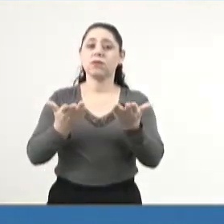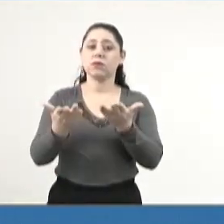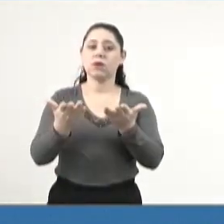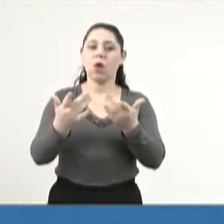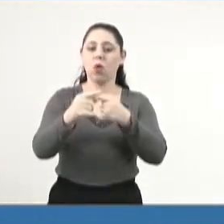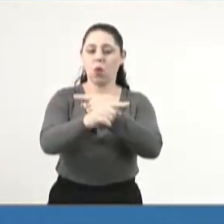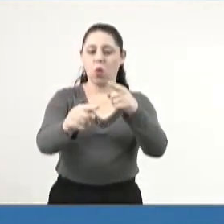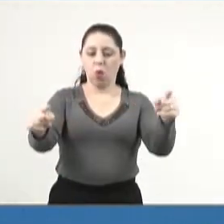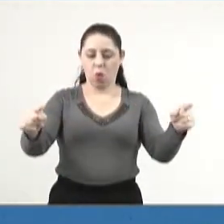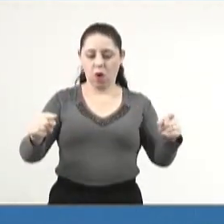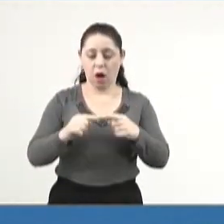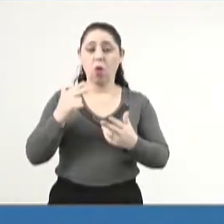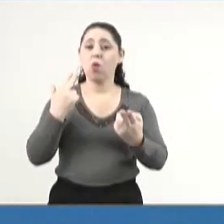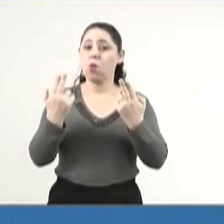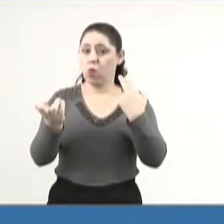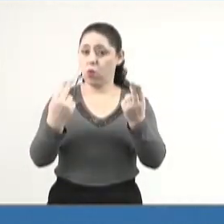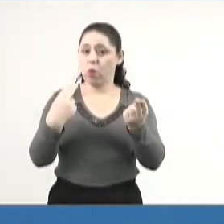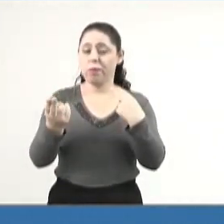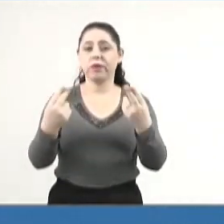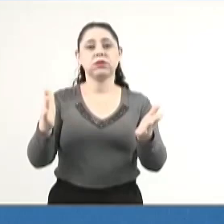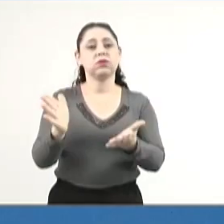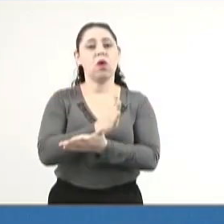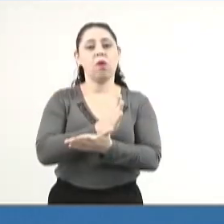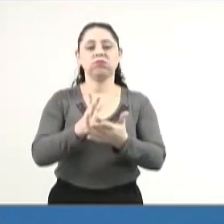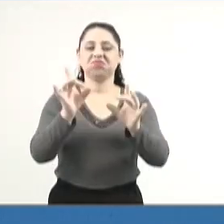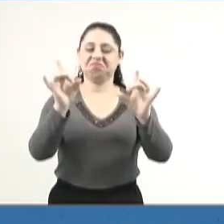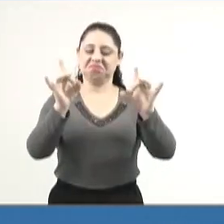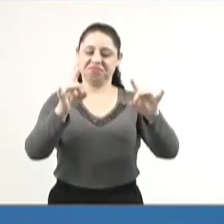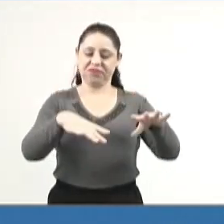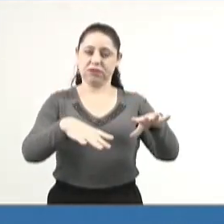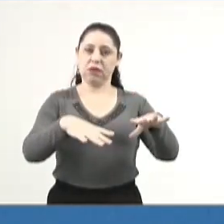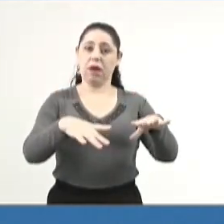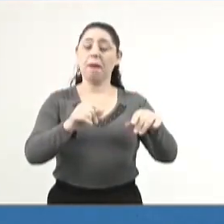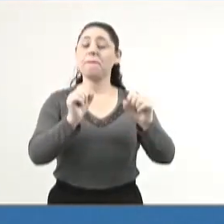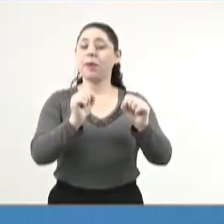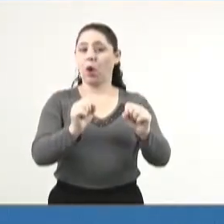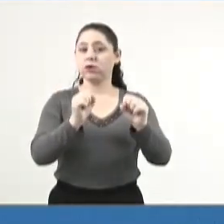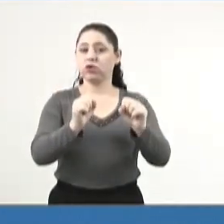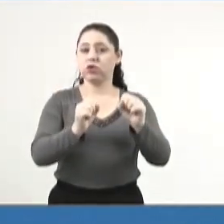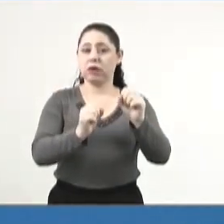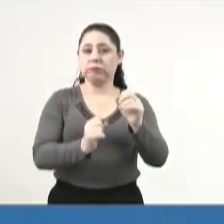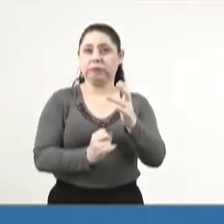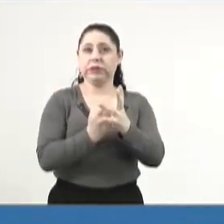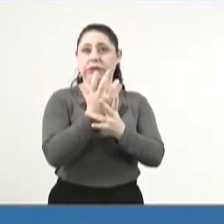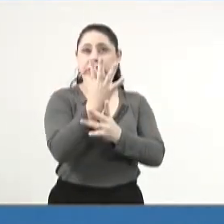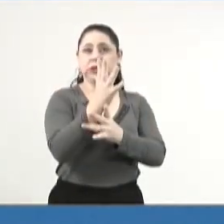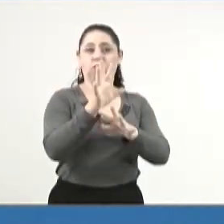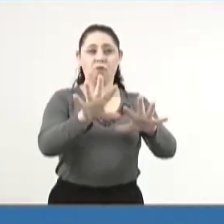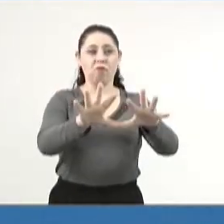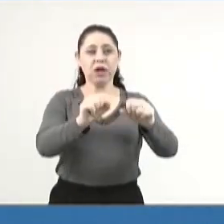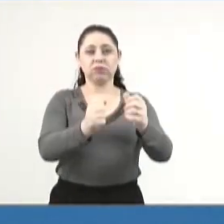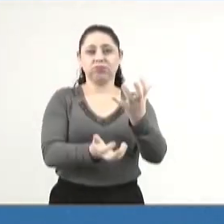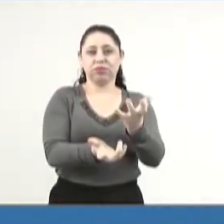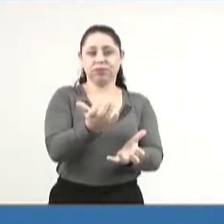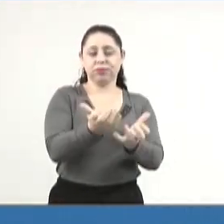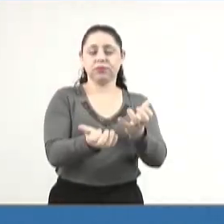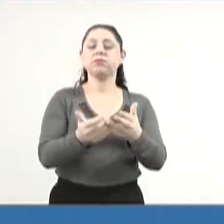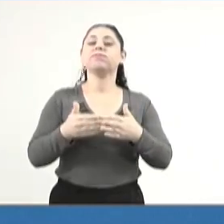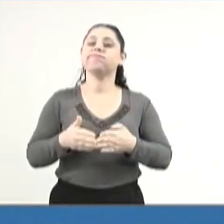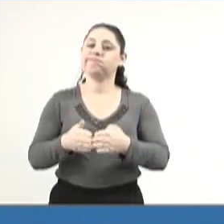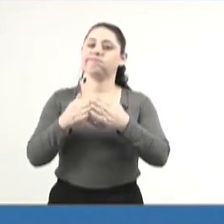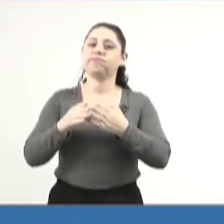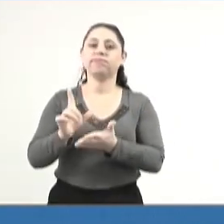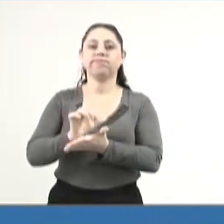aos terrenos urbanos, né, alguns abandonados e propícios a queimadas na região urbana dos municípios de